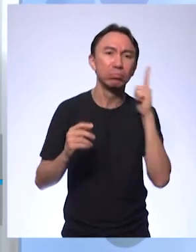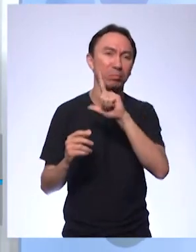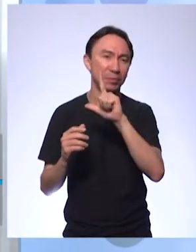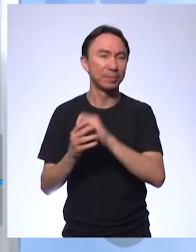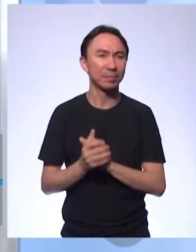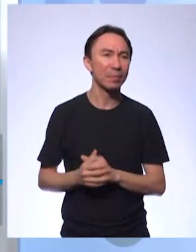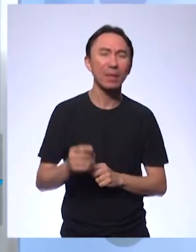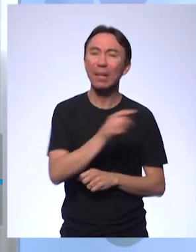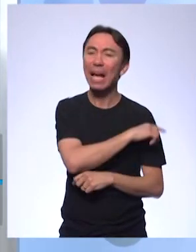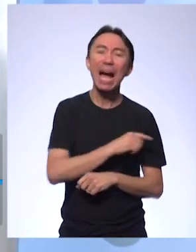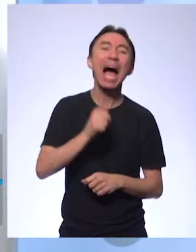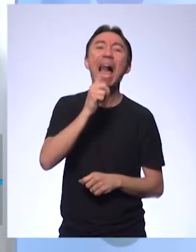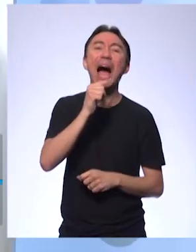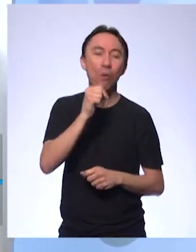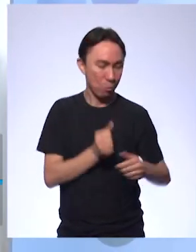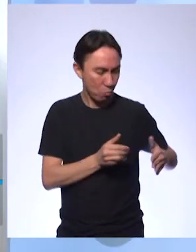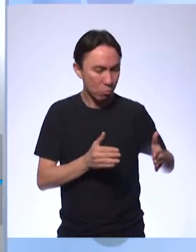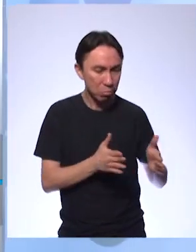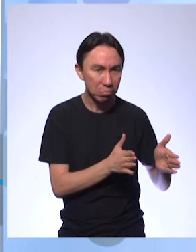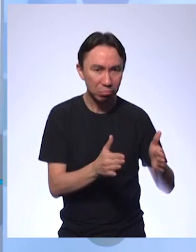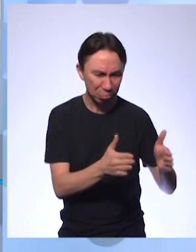água dos rios é doce?